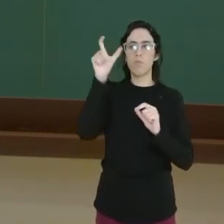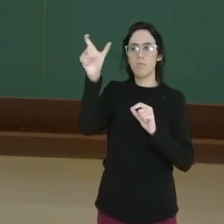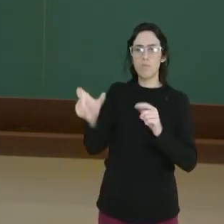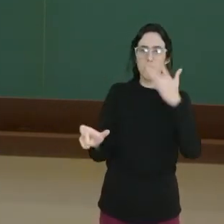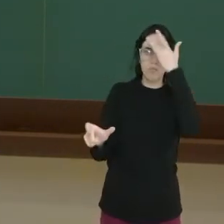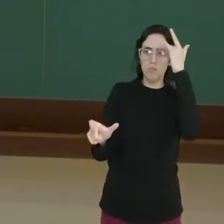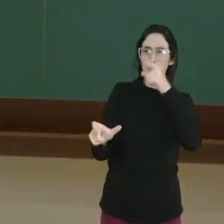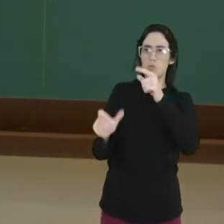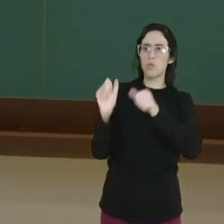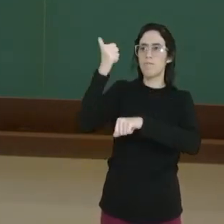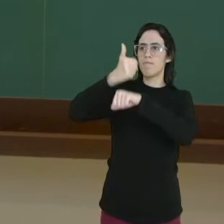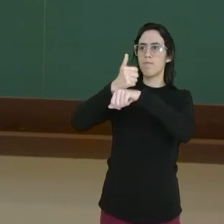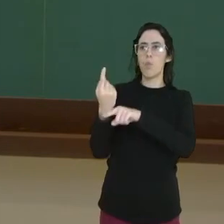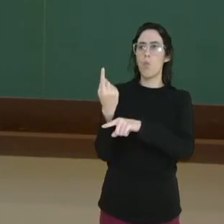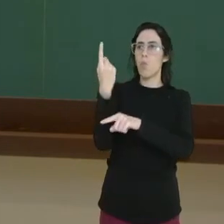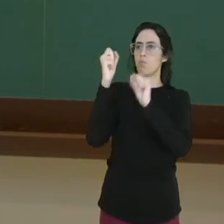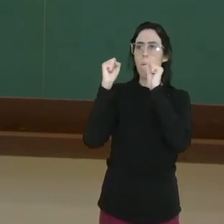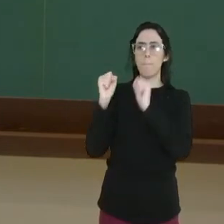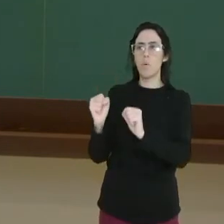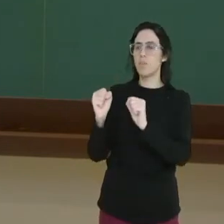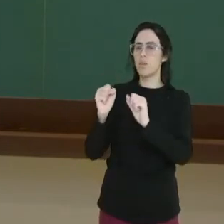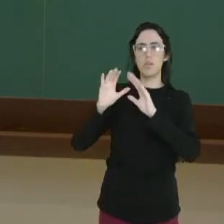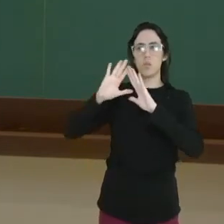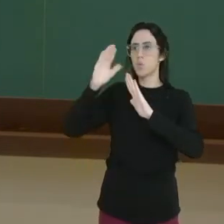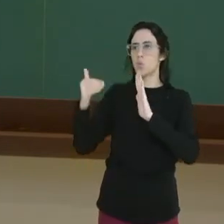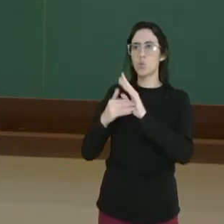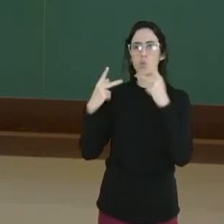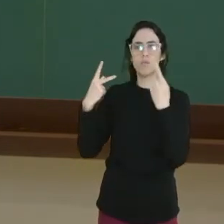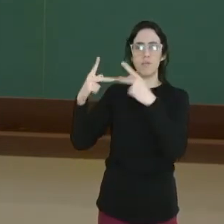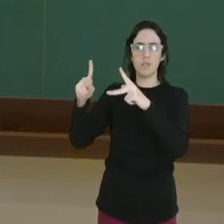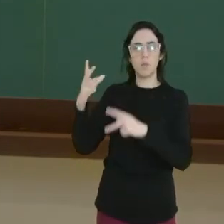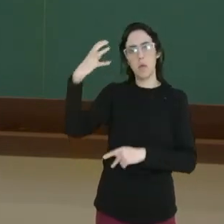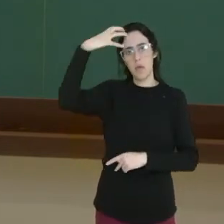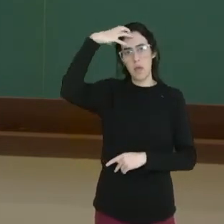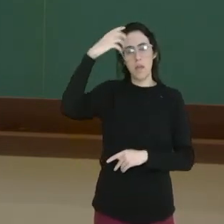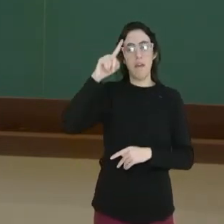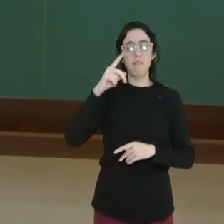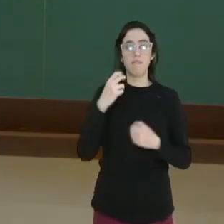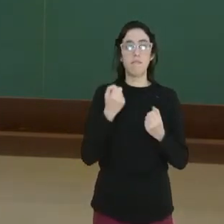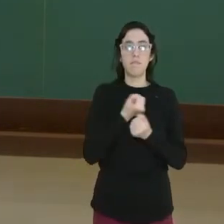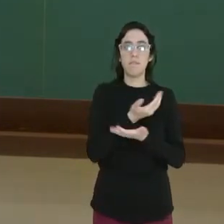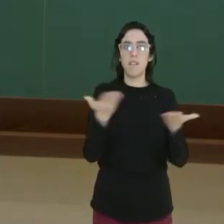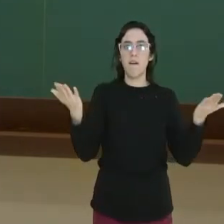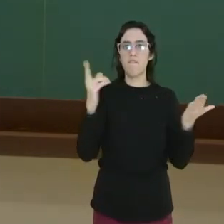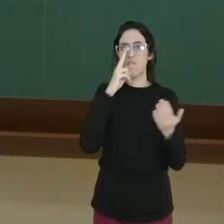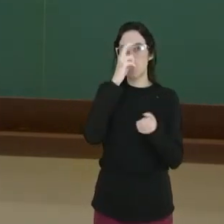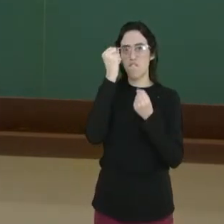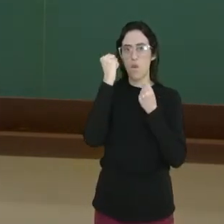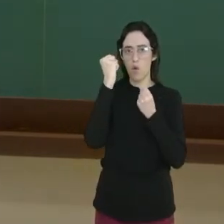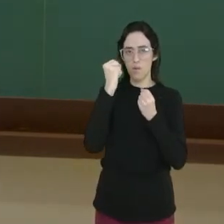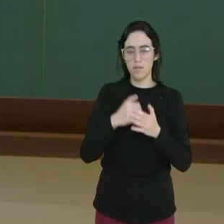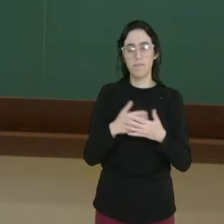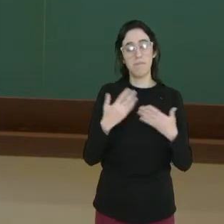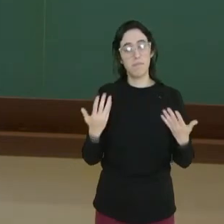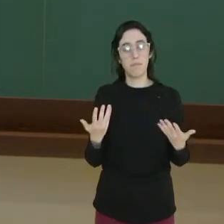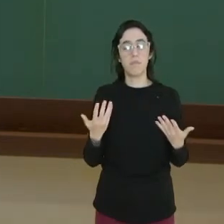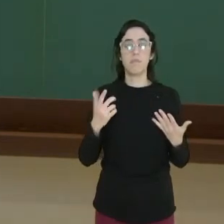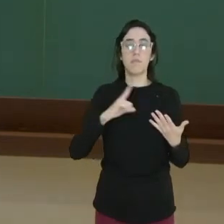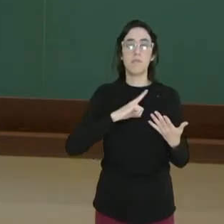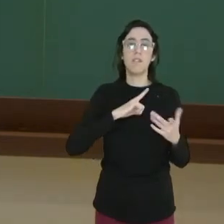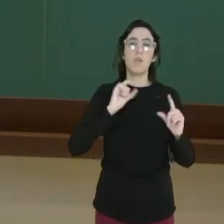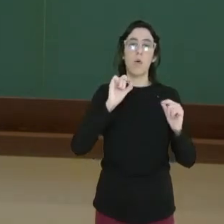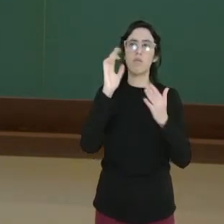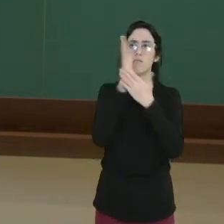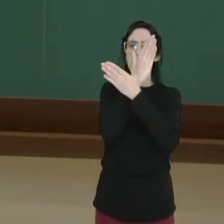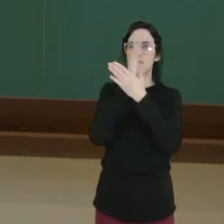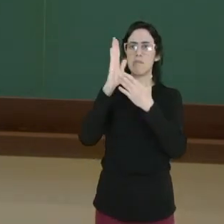nas mãos de um príncipe, de um rei, que vai dar força ao Estado. Então, para romper com essa fragmentação,